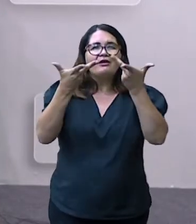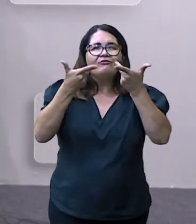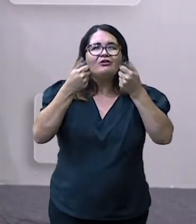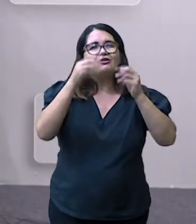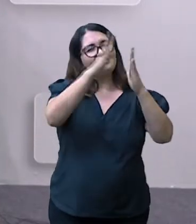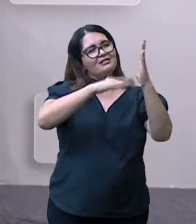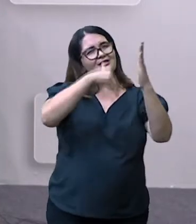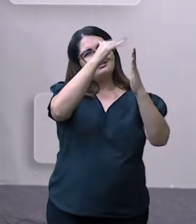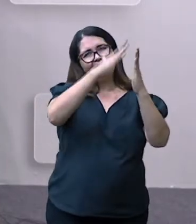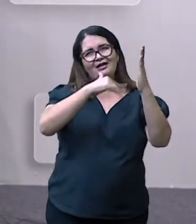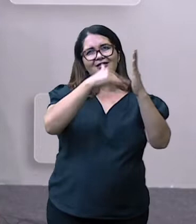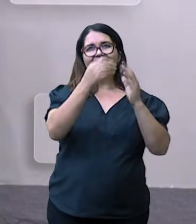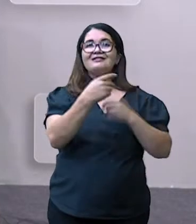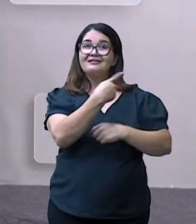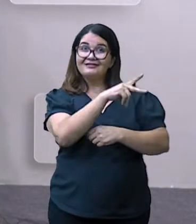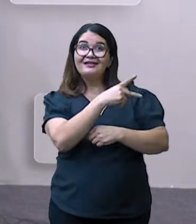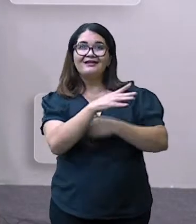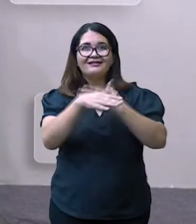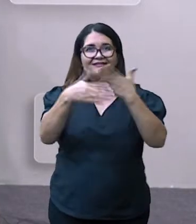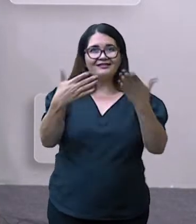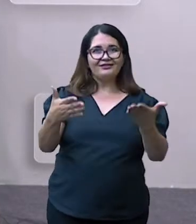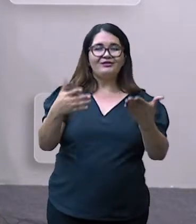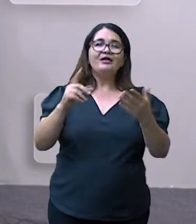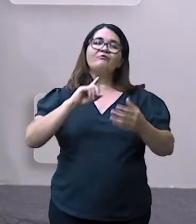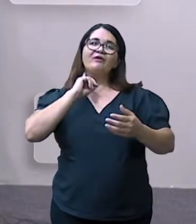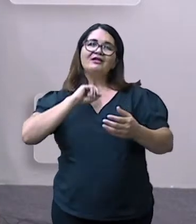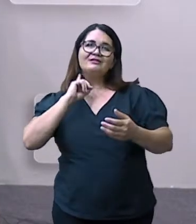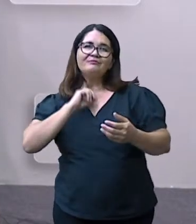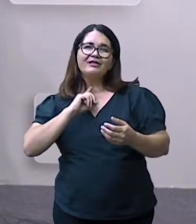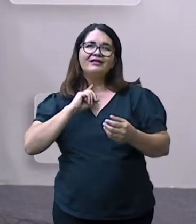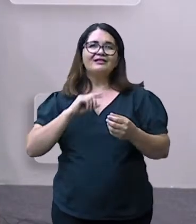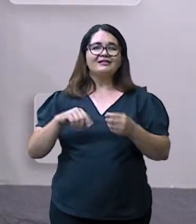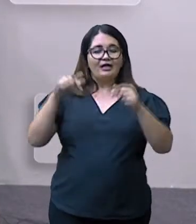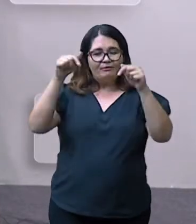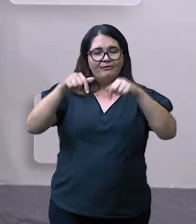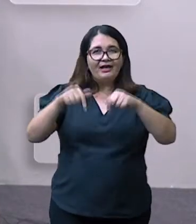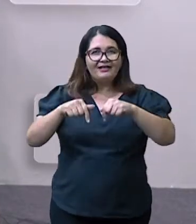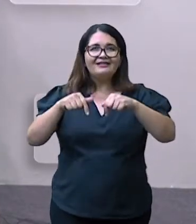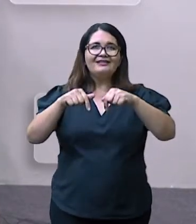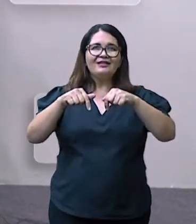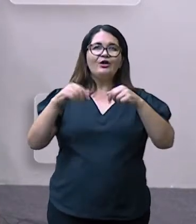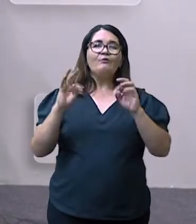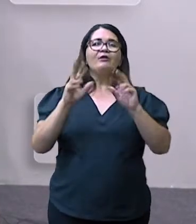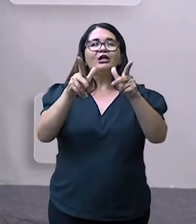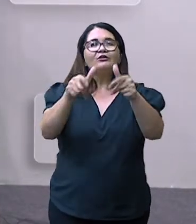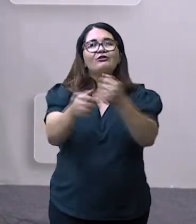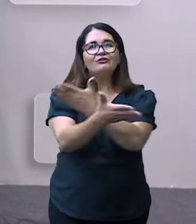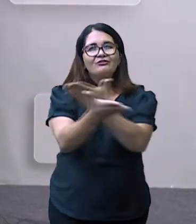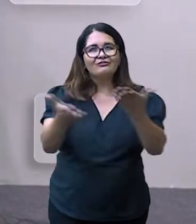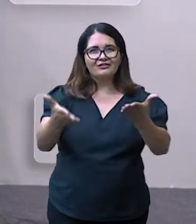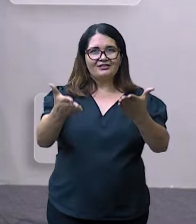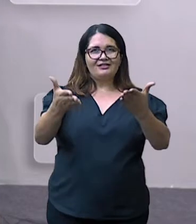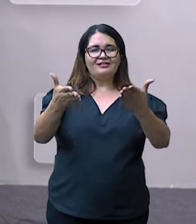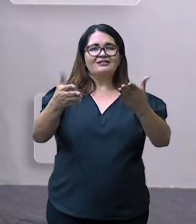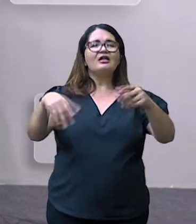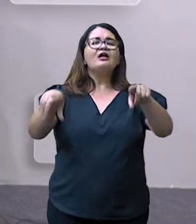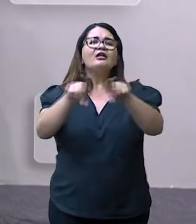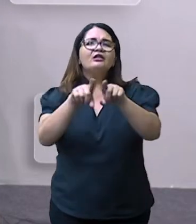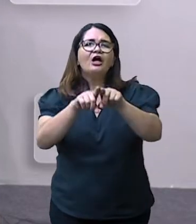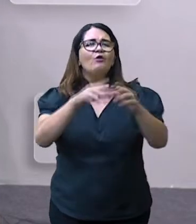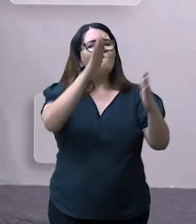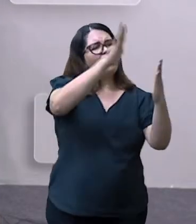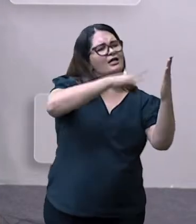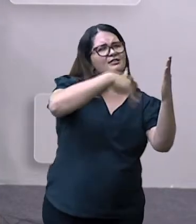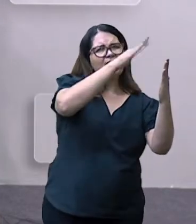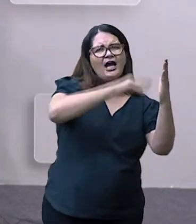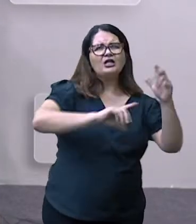arte. Das Minas para Gerais, suas obras decoram casas, departamentos